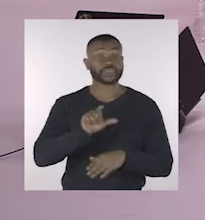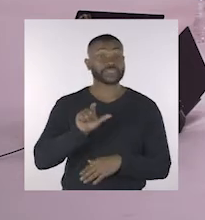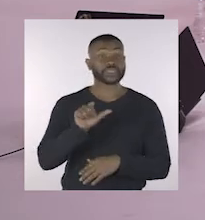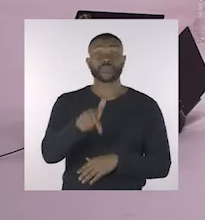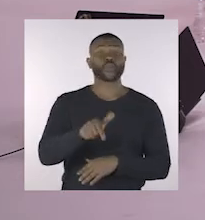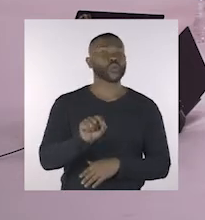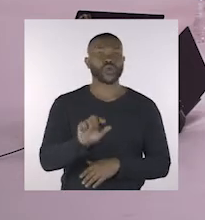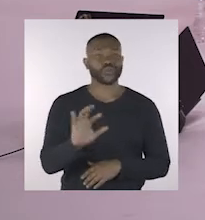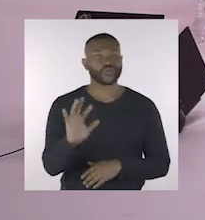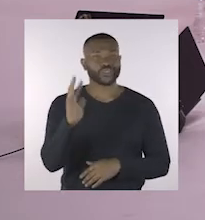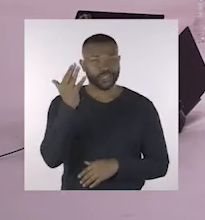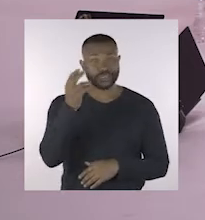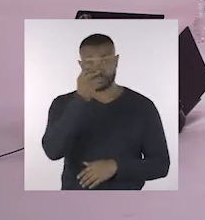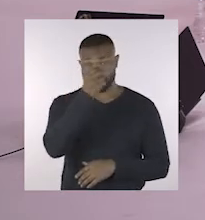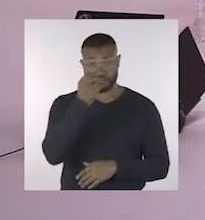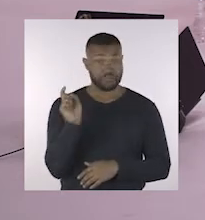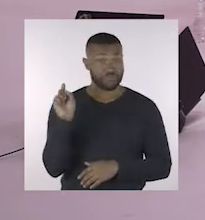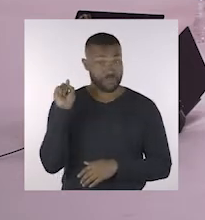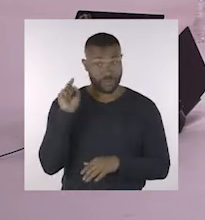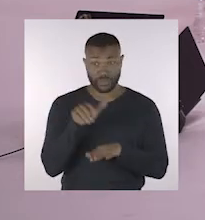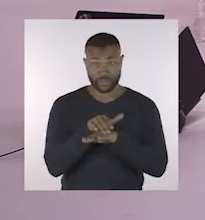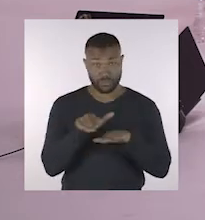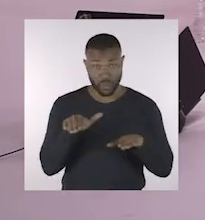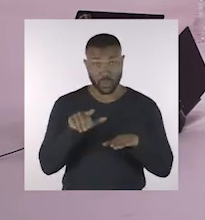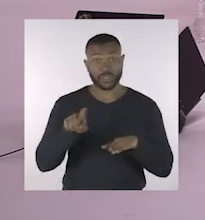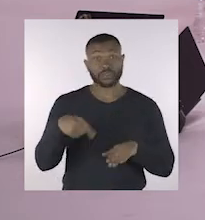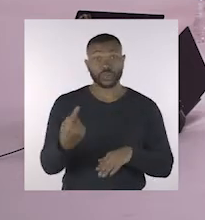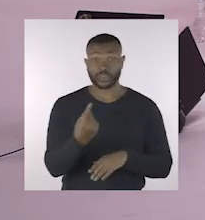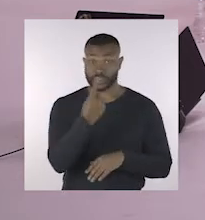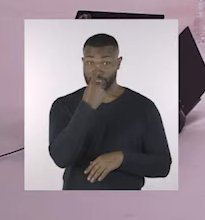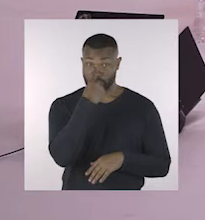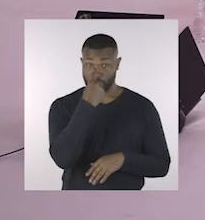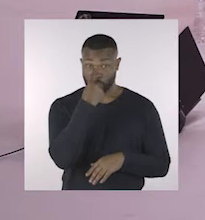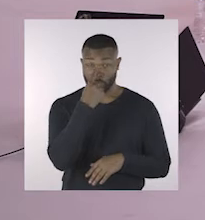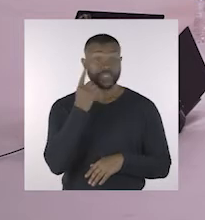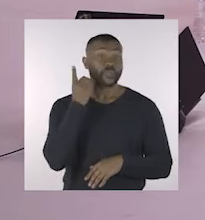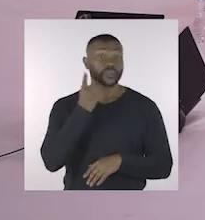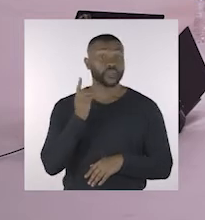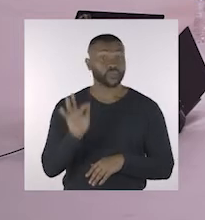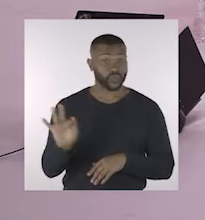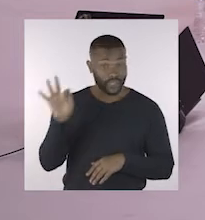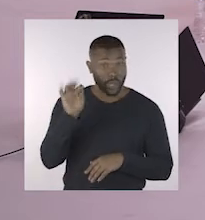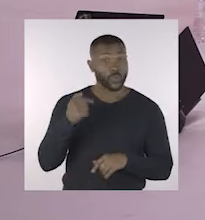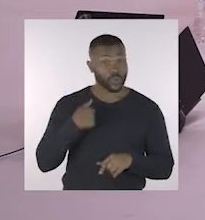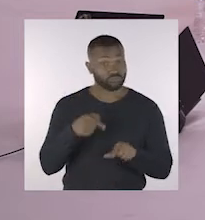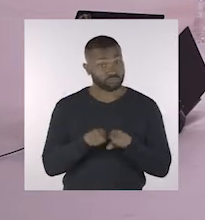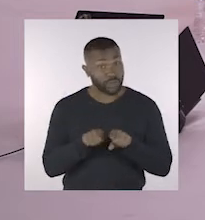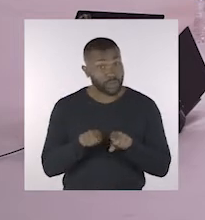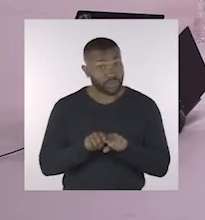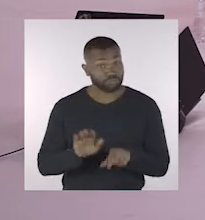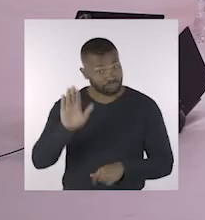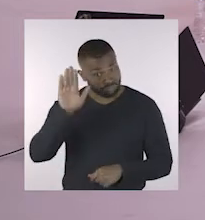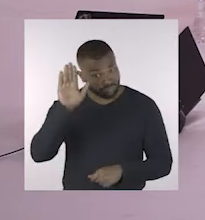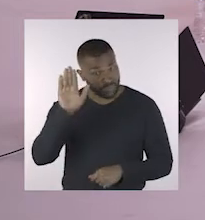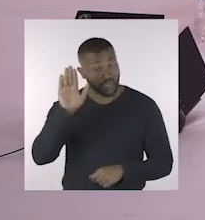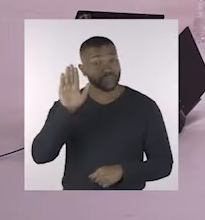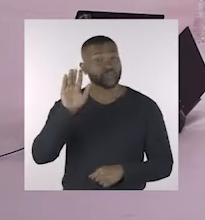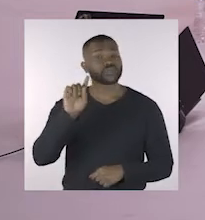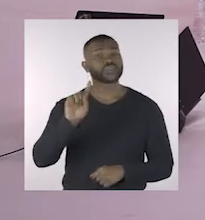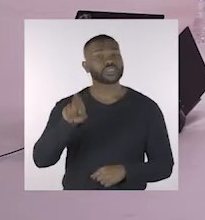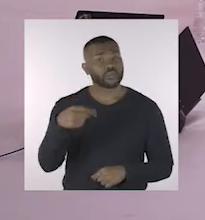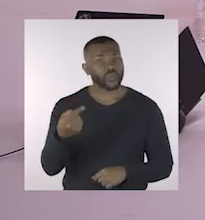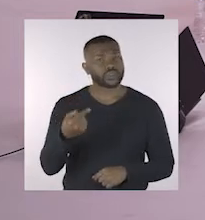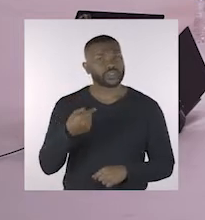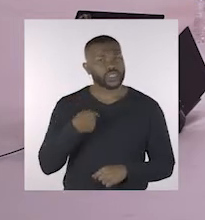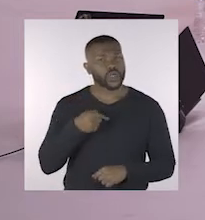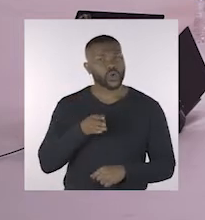logo em seguida acaba o governo da Marta usado aqui em sair candidato Federal Eu também candidato de Federal E